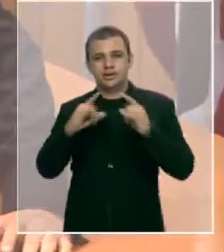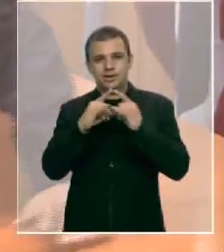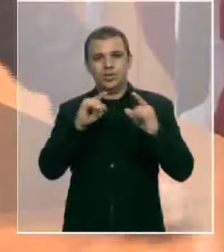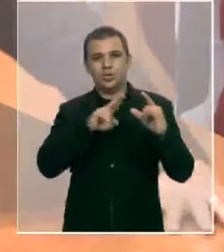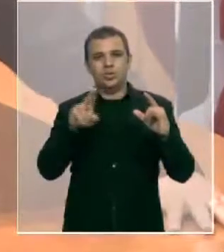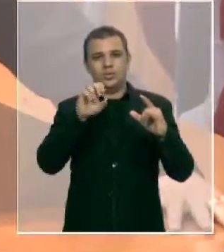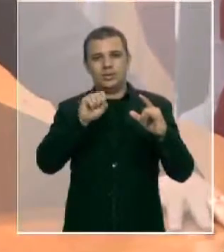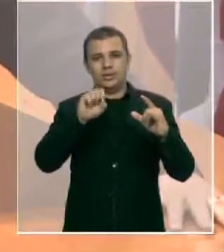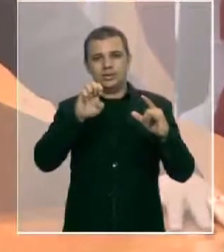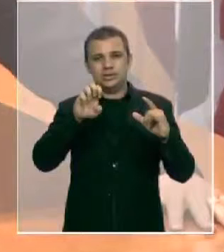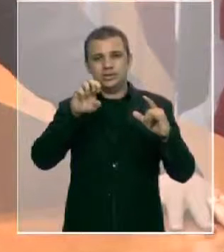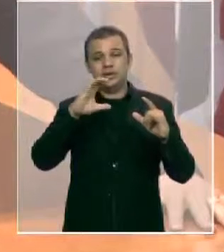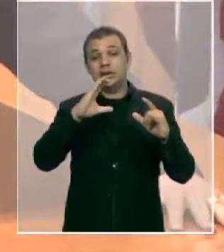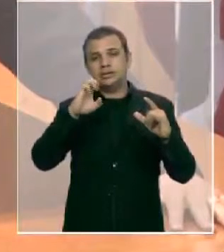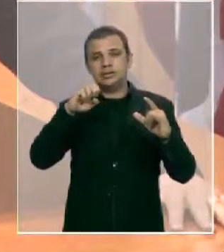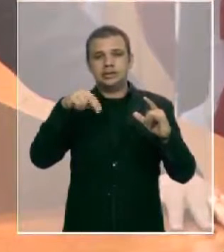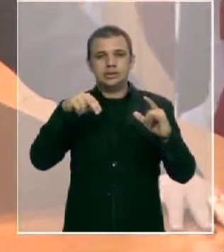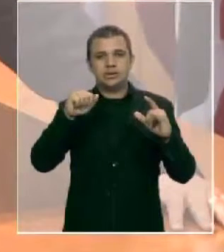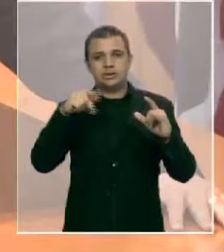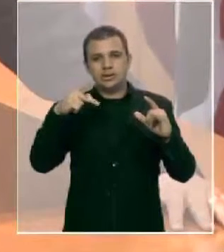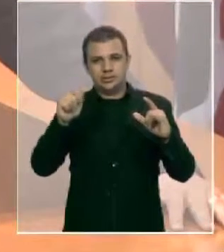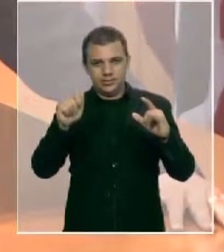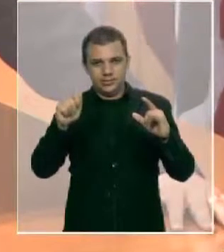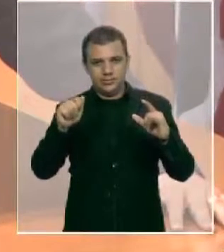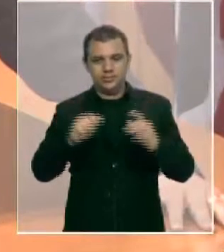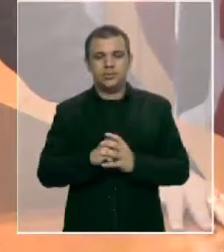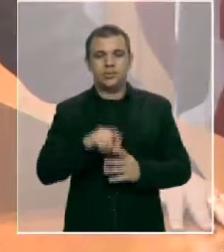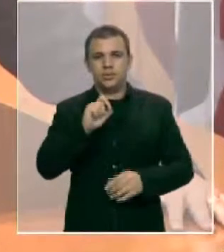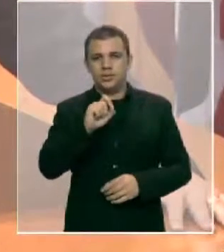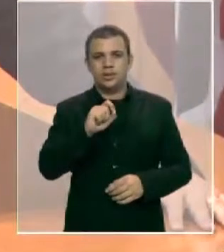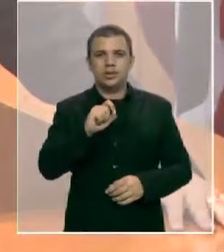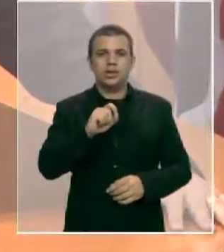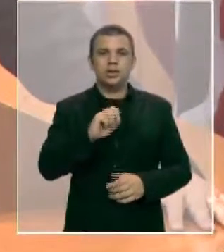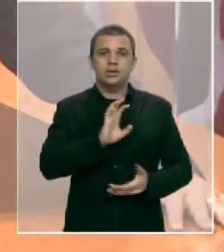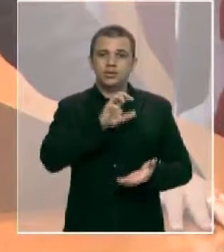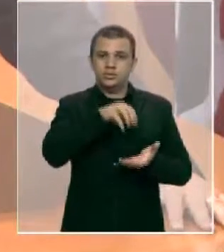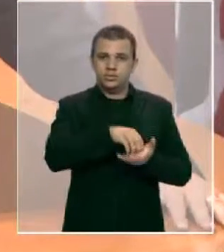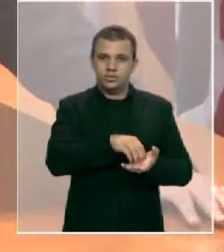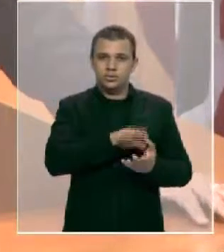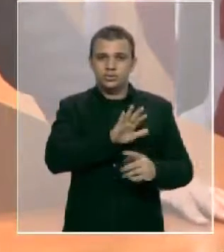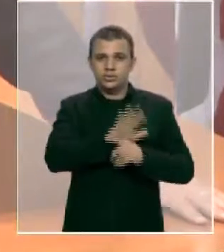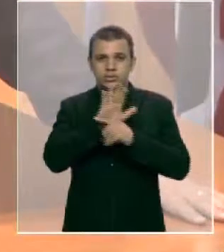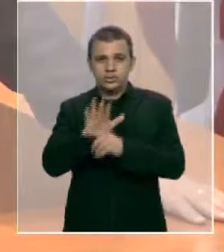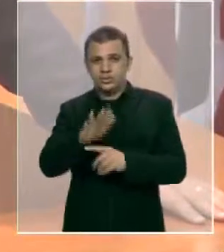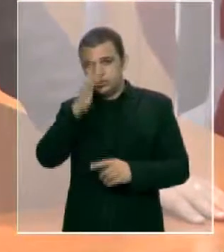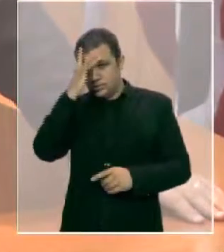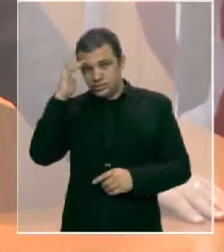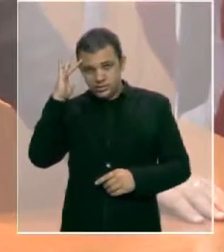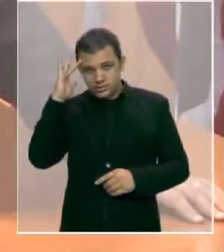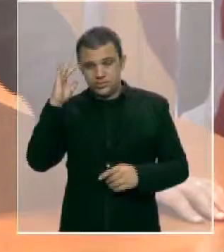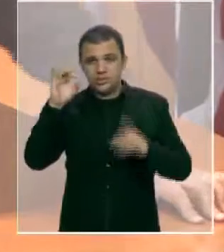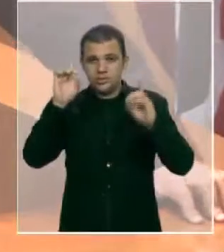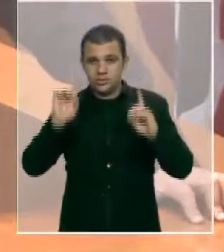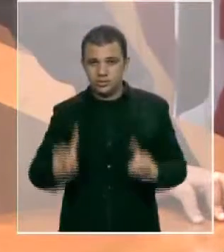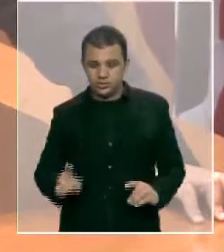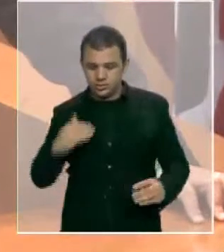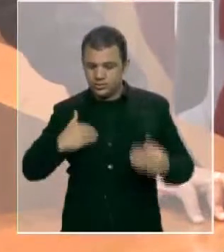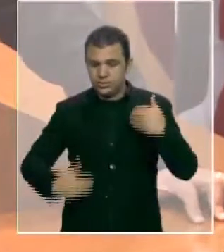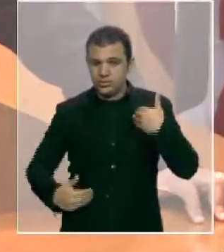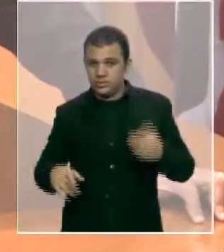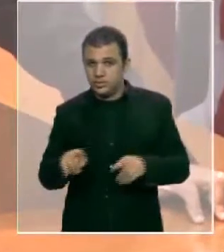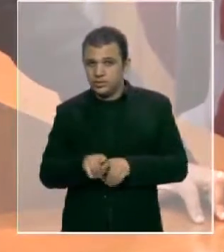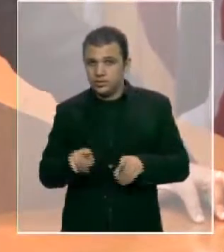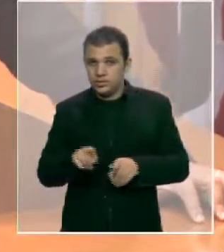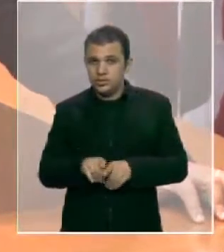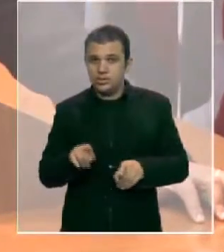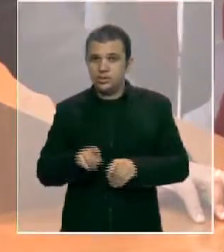é o Centro de Assistência Profissionalizante ao Amputado e Deficiente Físico, que resgata a autoestima das pessoas